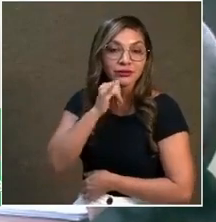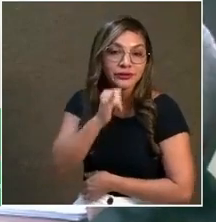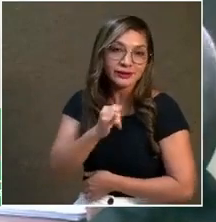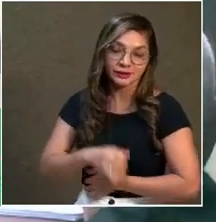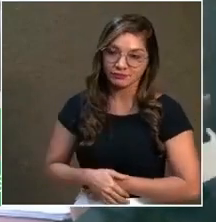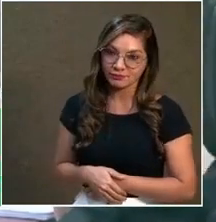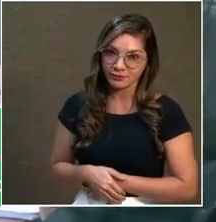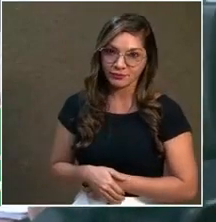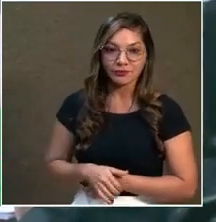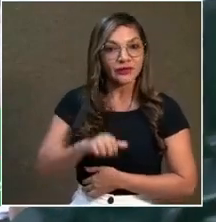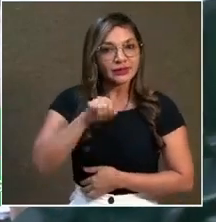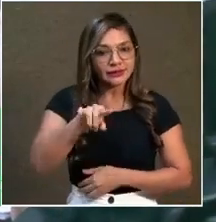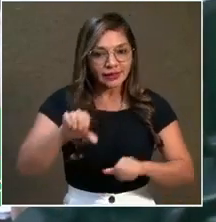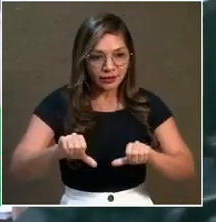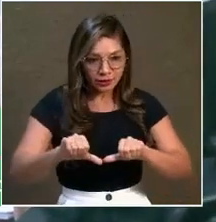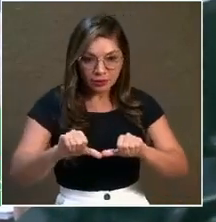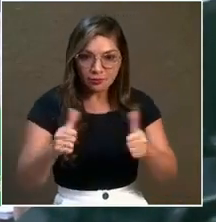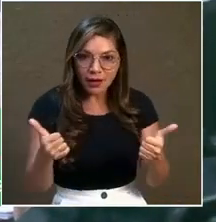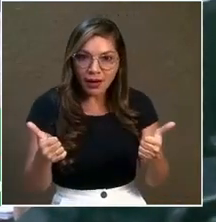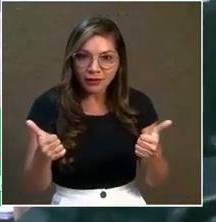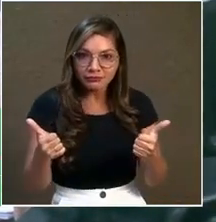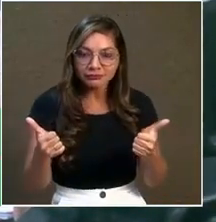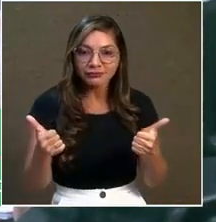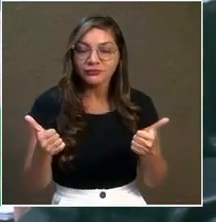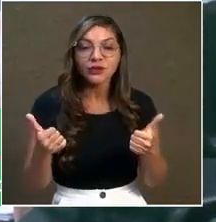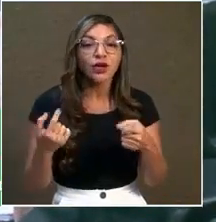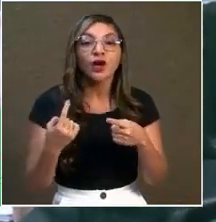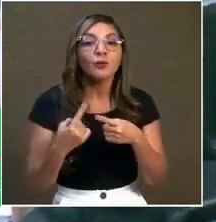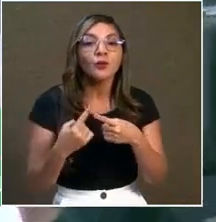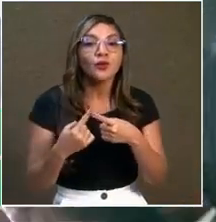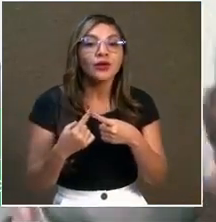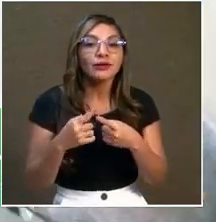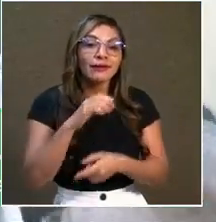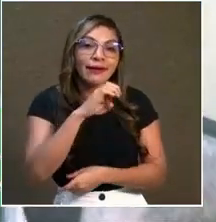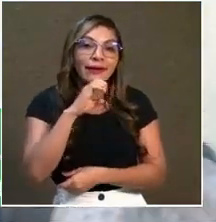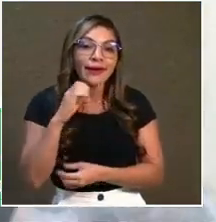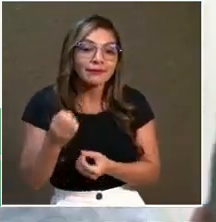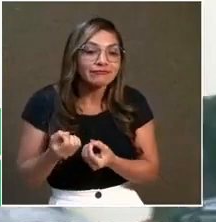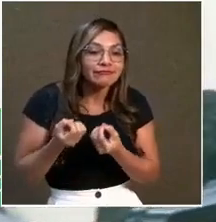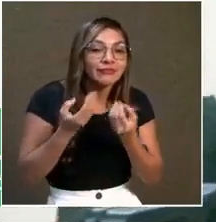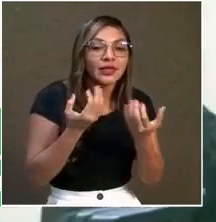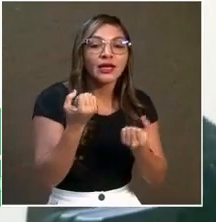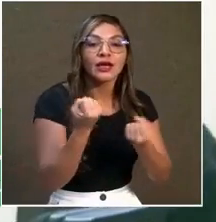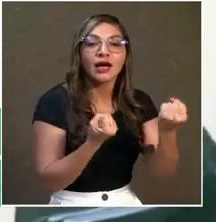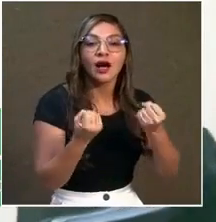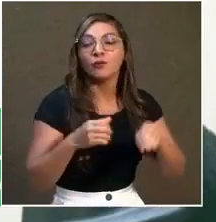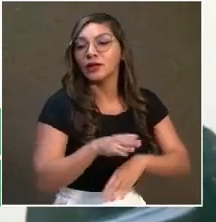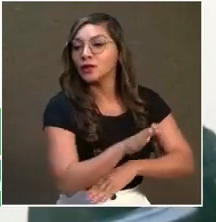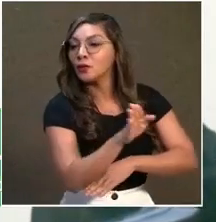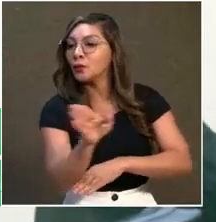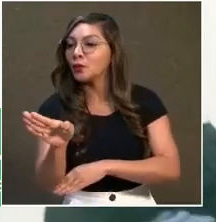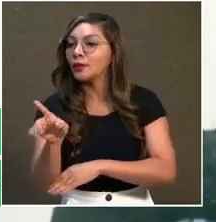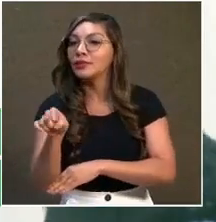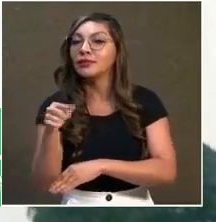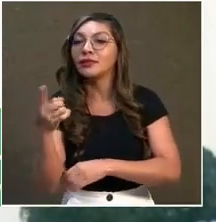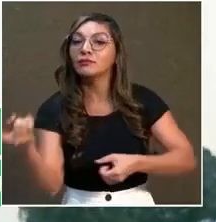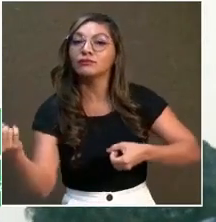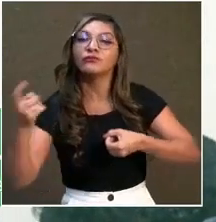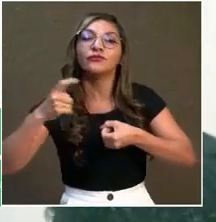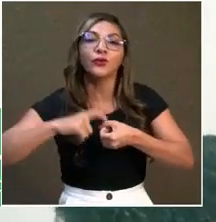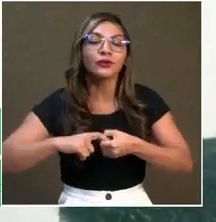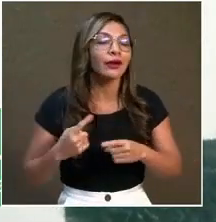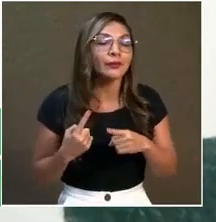eles estivessem separados, excelência, por que ela daria o carro para ele sair e retornar?